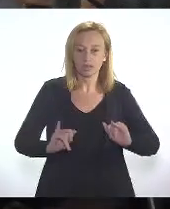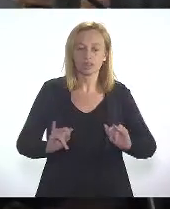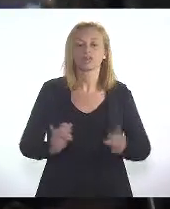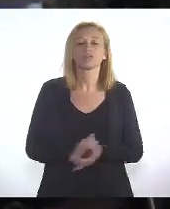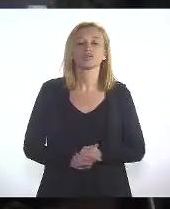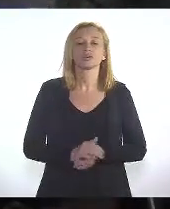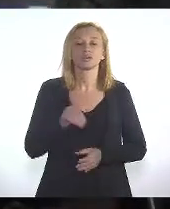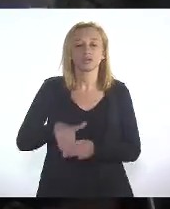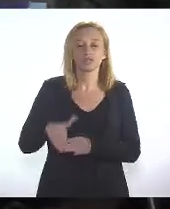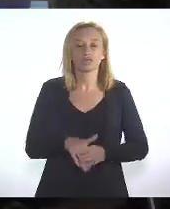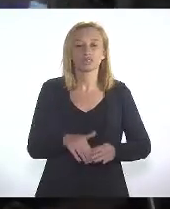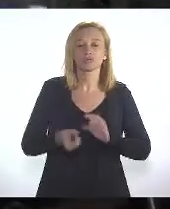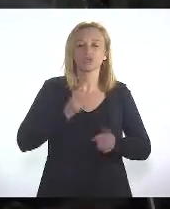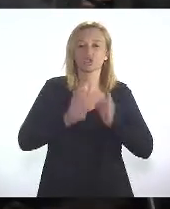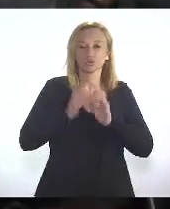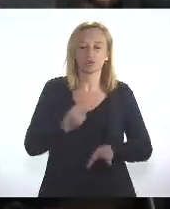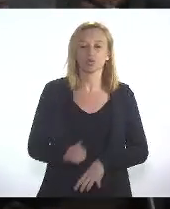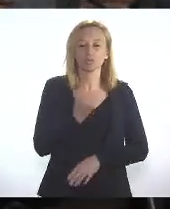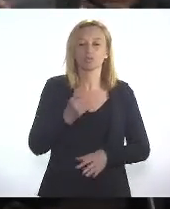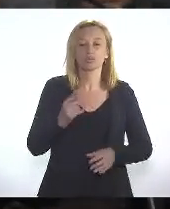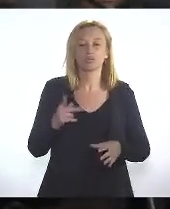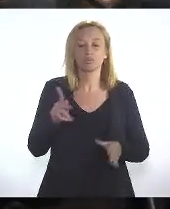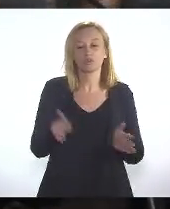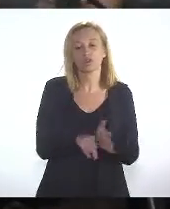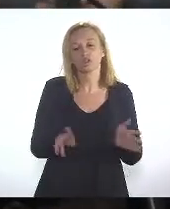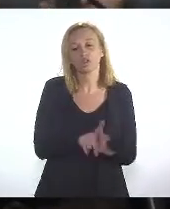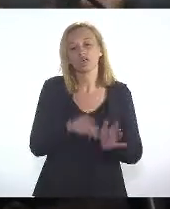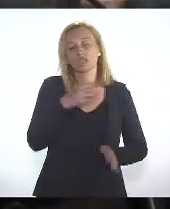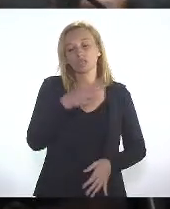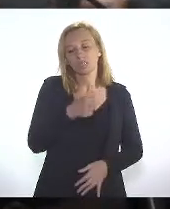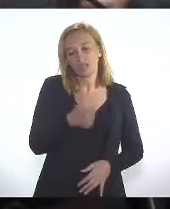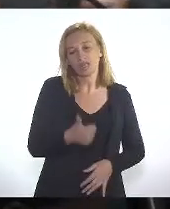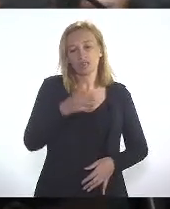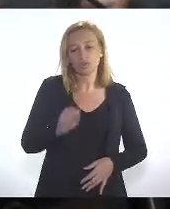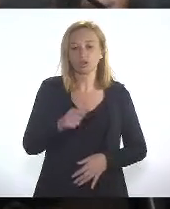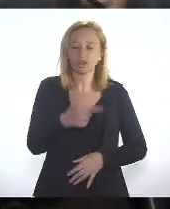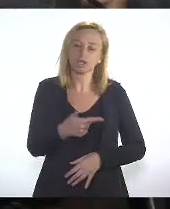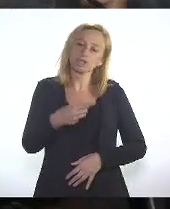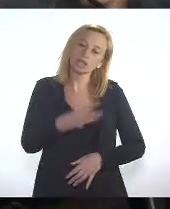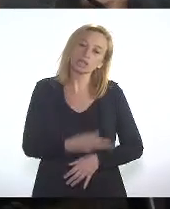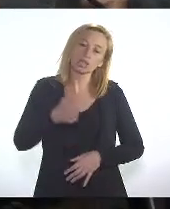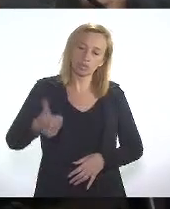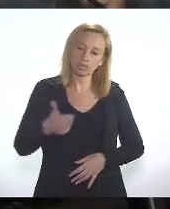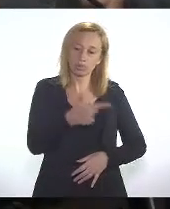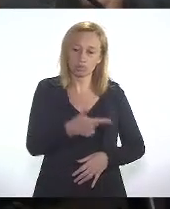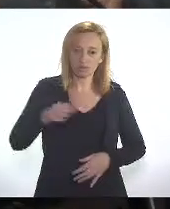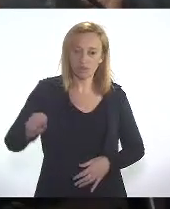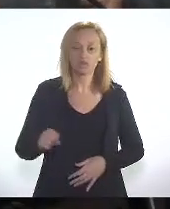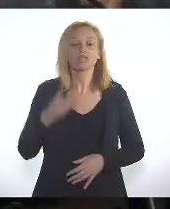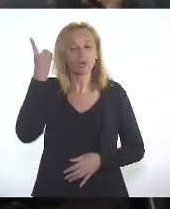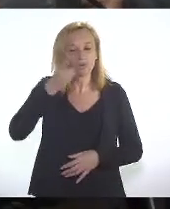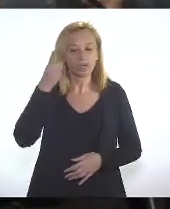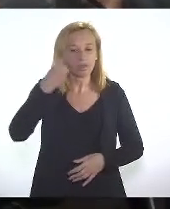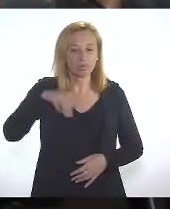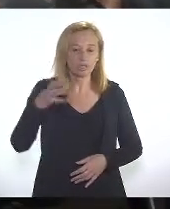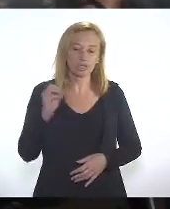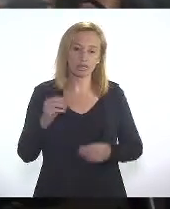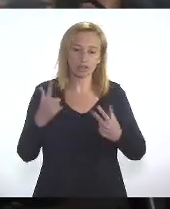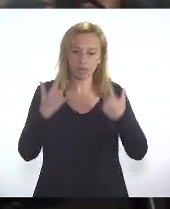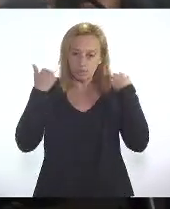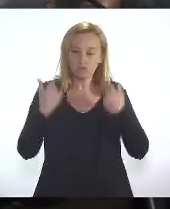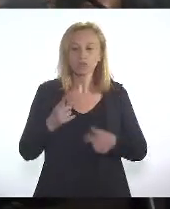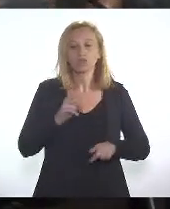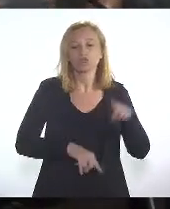em votação, em discussão única, o projeto de lei 1831 de 2020, da autoria do deputado Marcelo Cabeleireiro. Dispõe sobre os